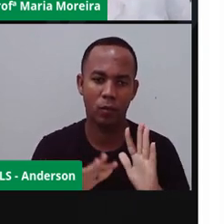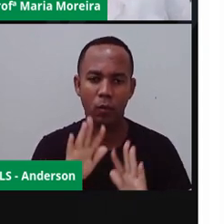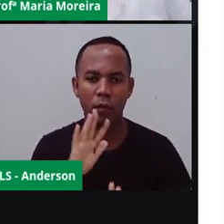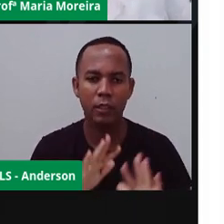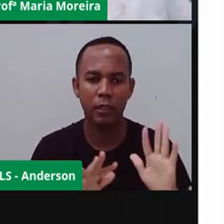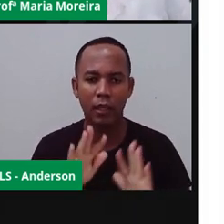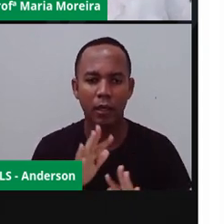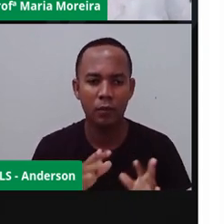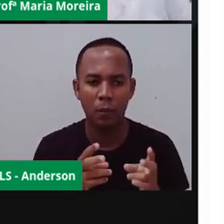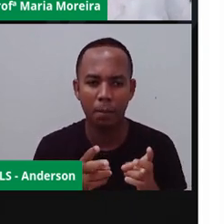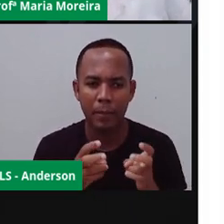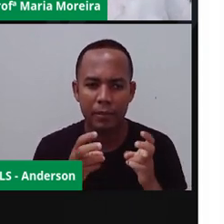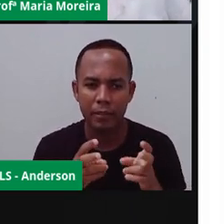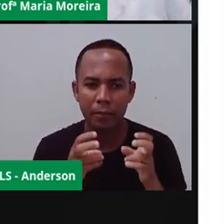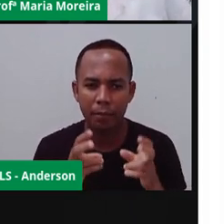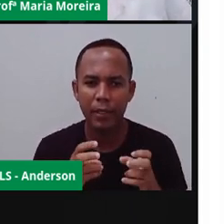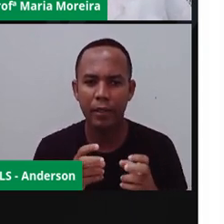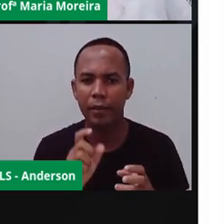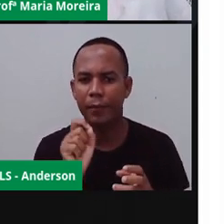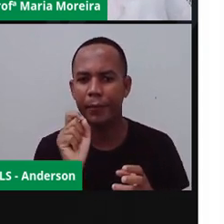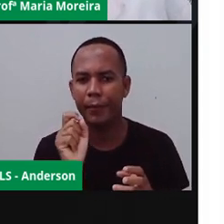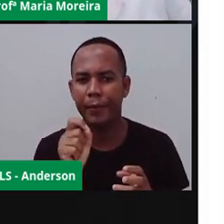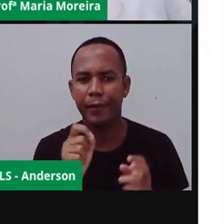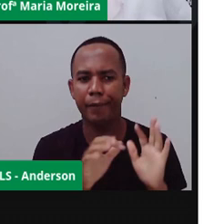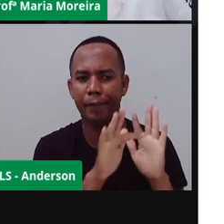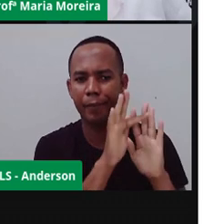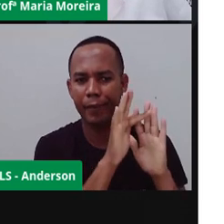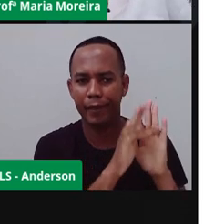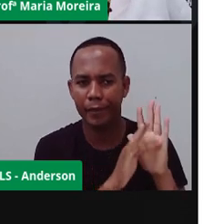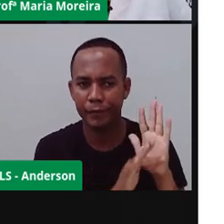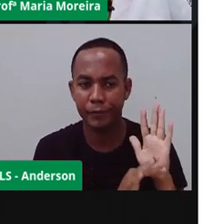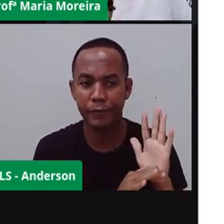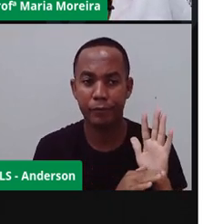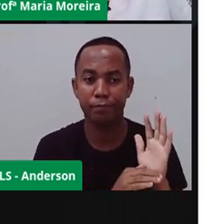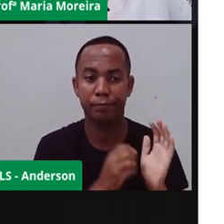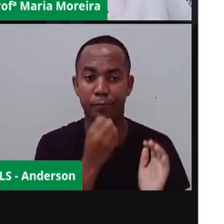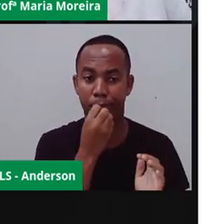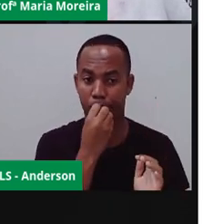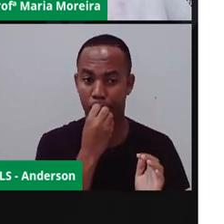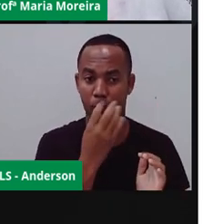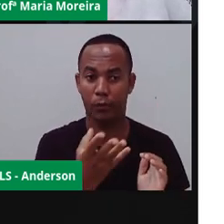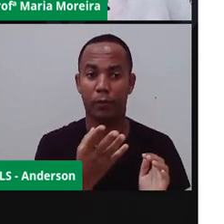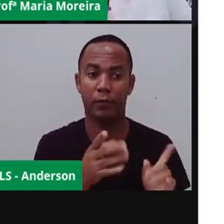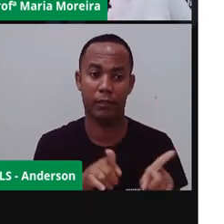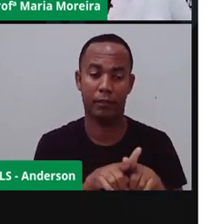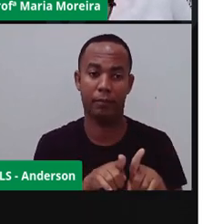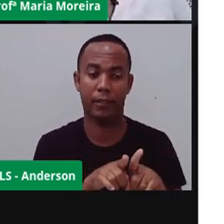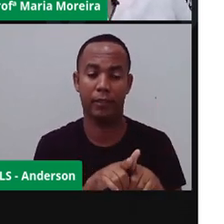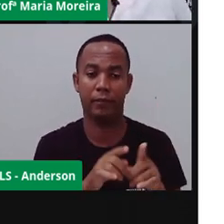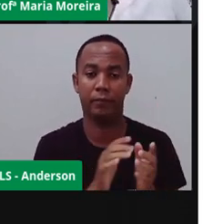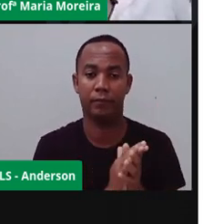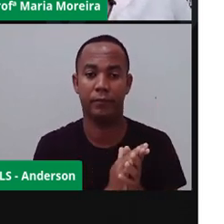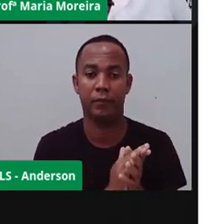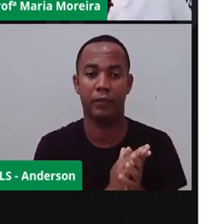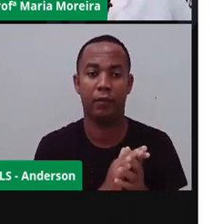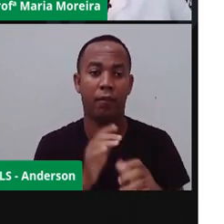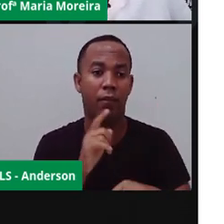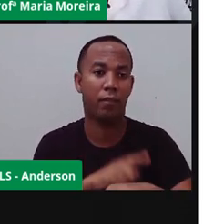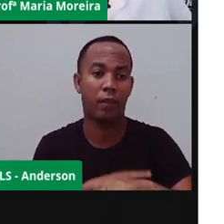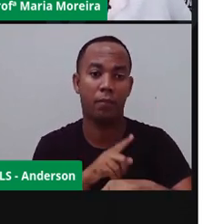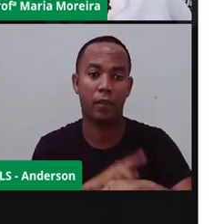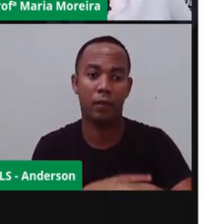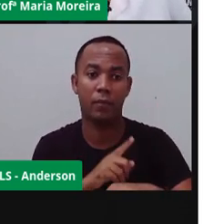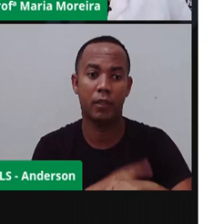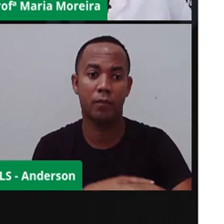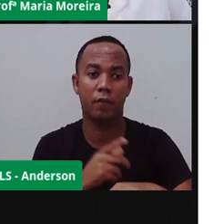para perceber que estamos diante de um gênero textual riquíssimo. Olha só o que a Prof fez aqui. Durante todo esse tempo, ela foi